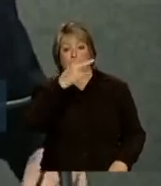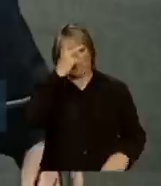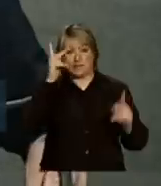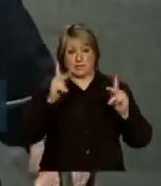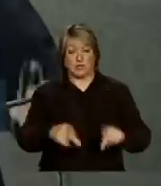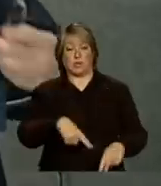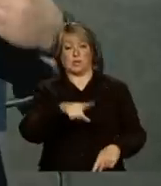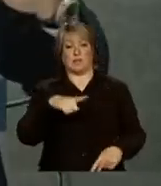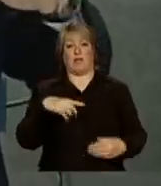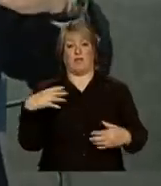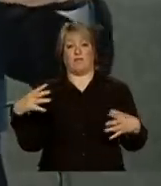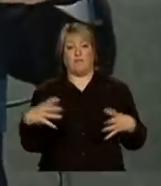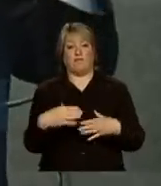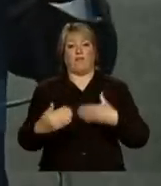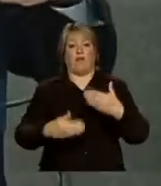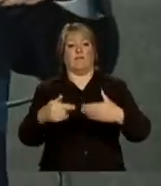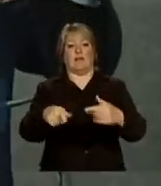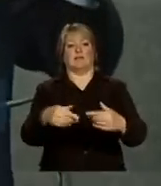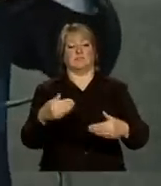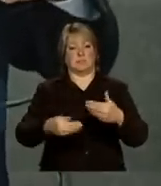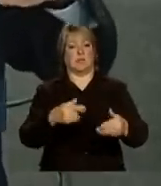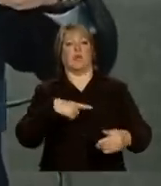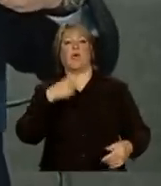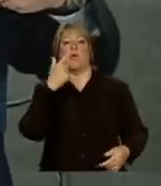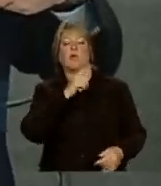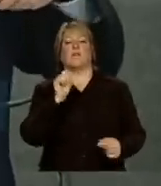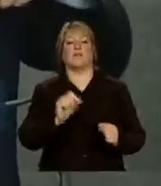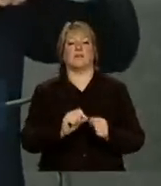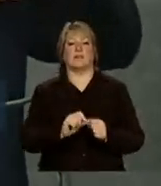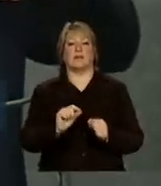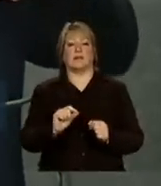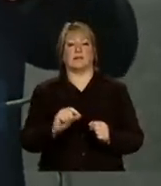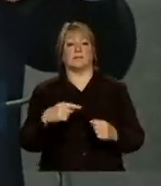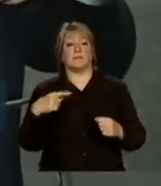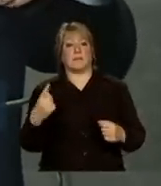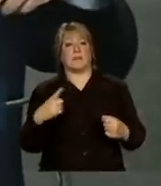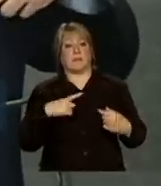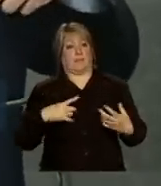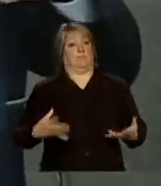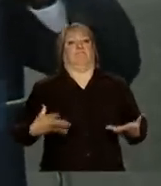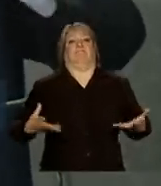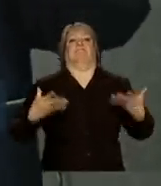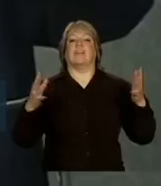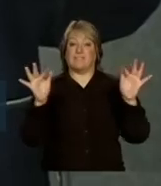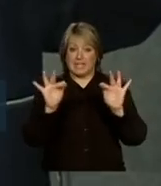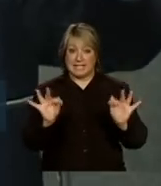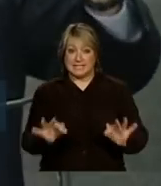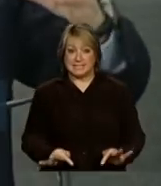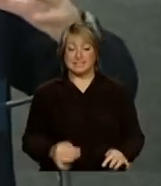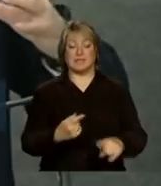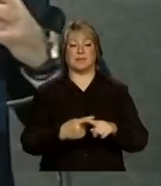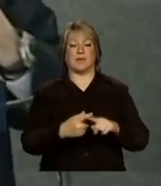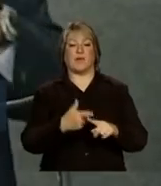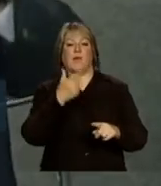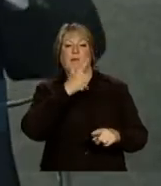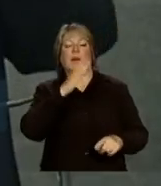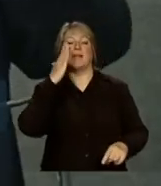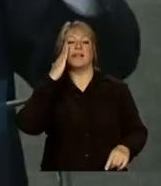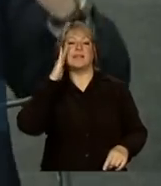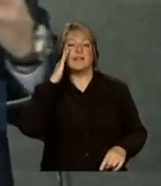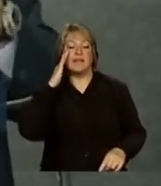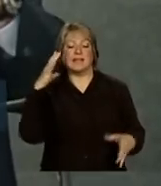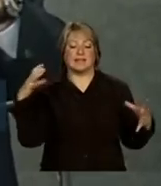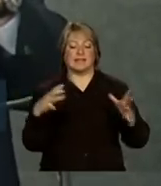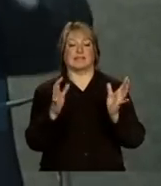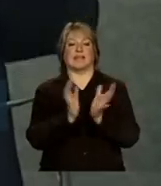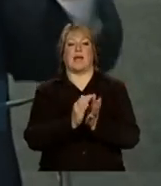nesse processo começam a ficar como é que des motivadas e felizes porque elas estão enxergando que pertenc a um